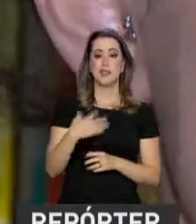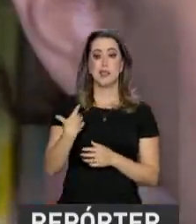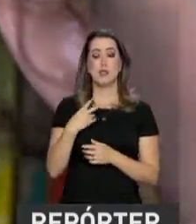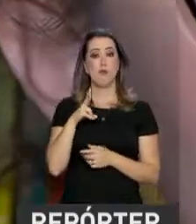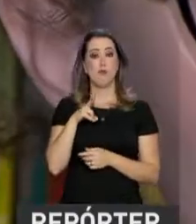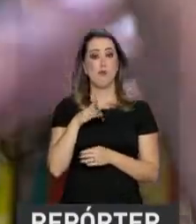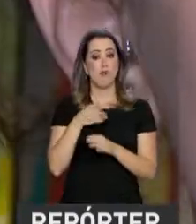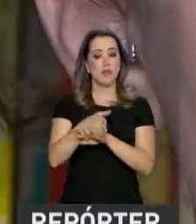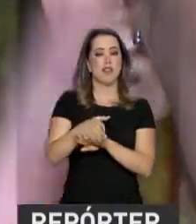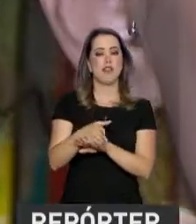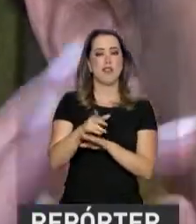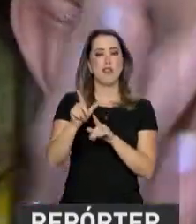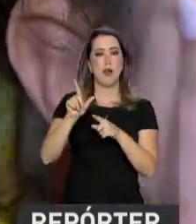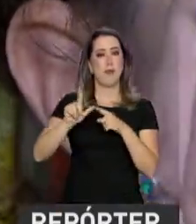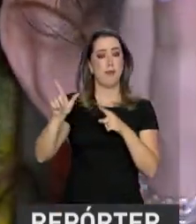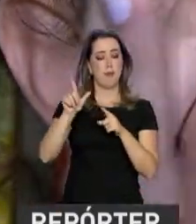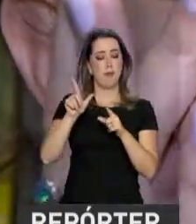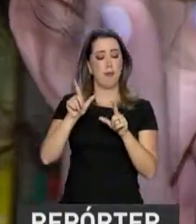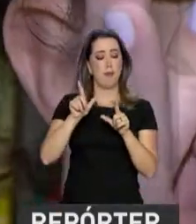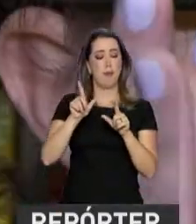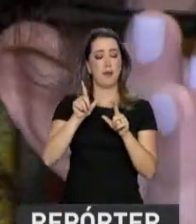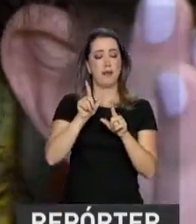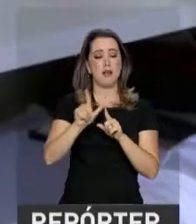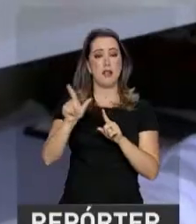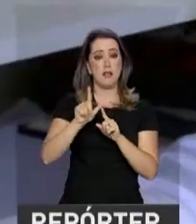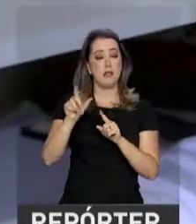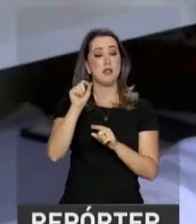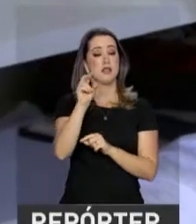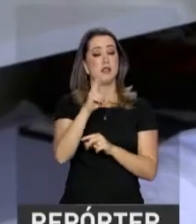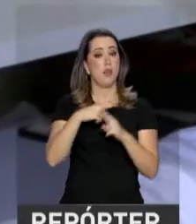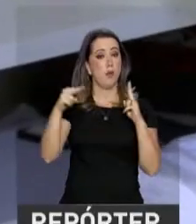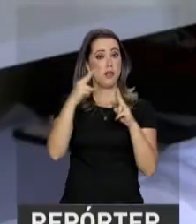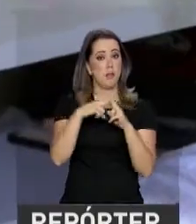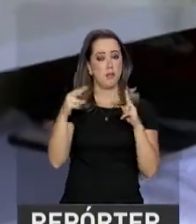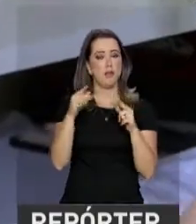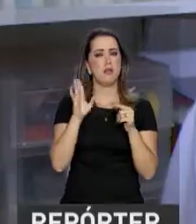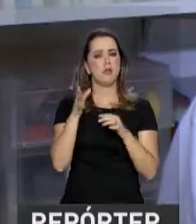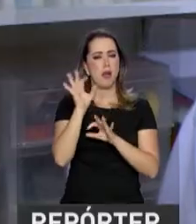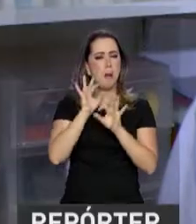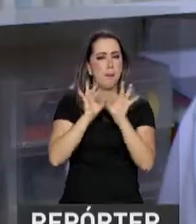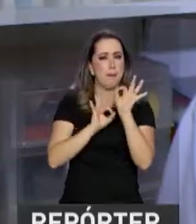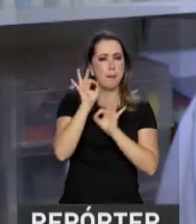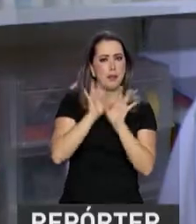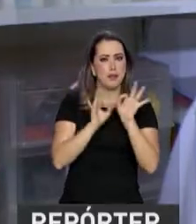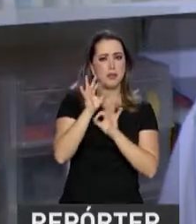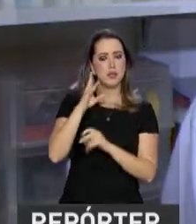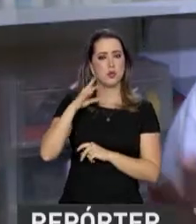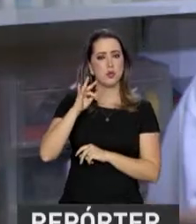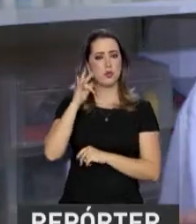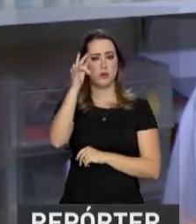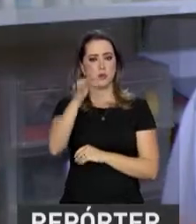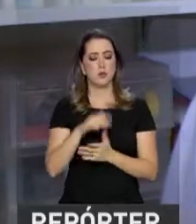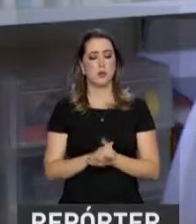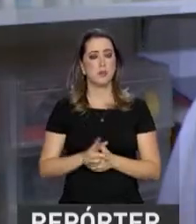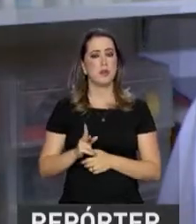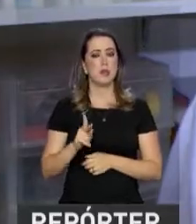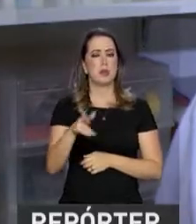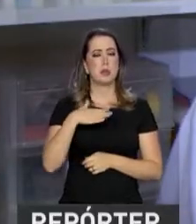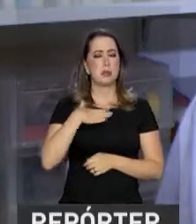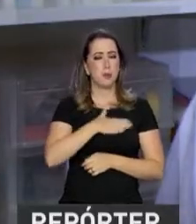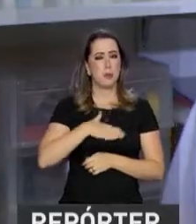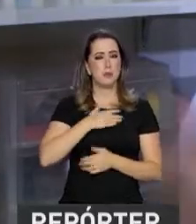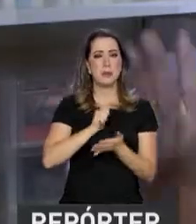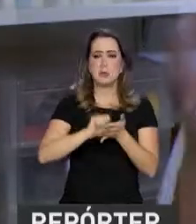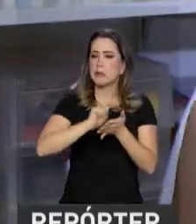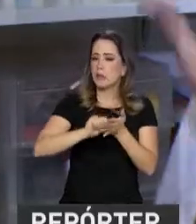vaga no curso de letras na universidade de brasília e já planeja o futuro é sempre gostei de escrever e telê então eu falei